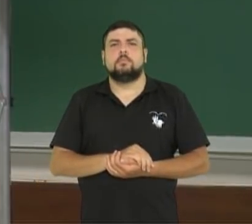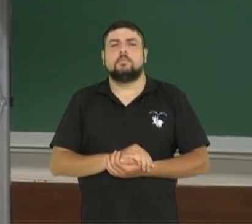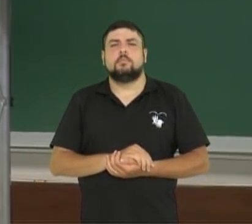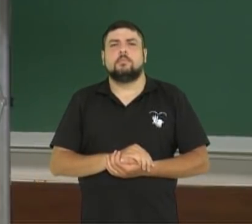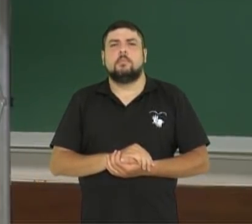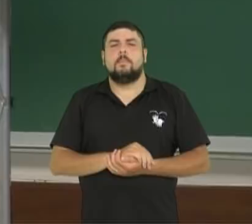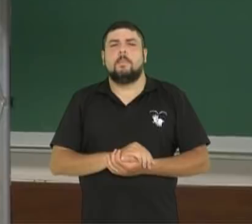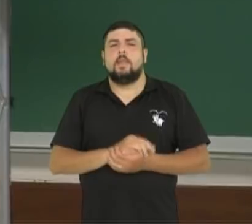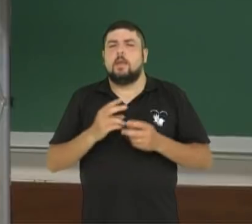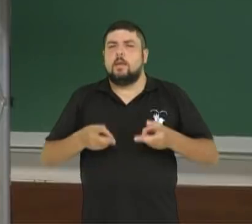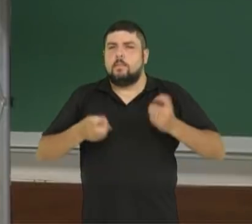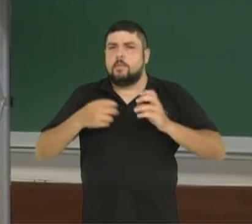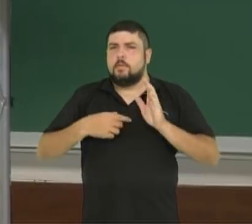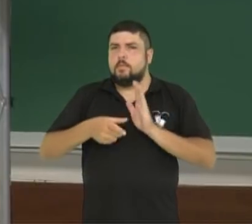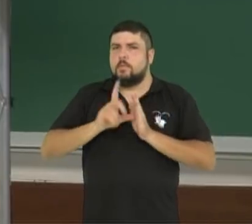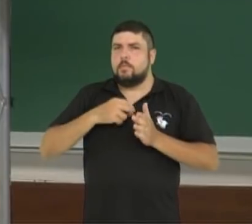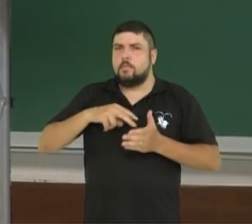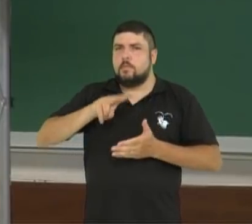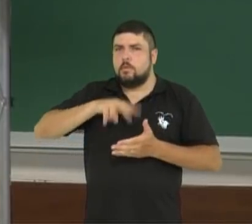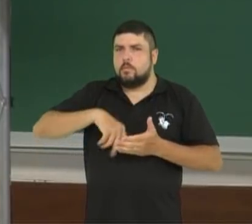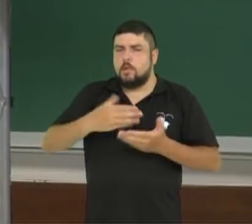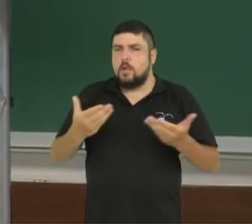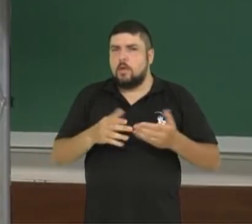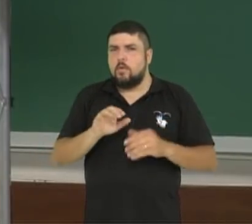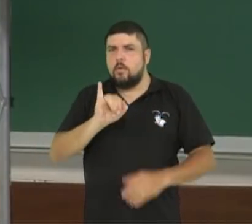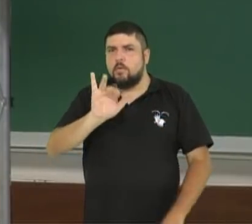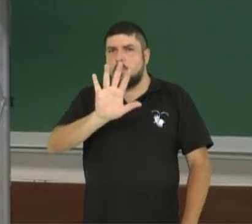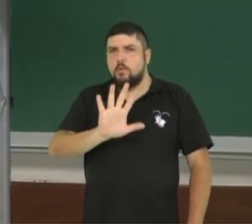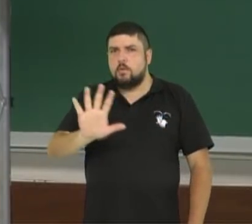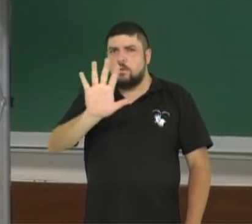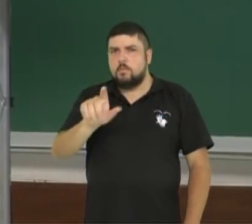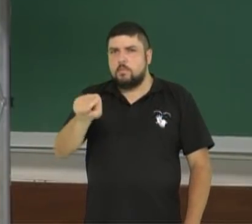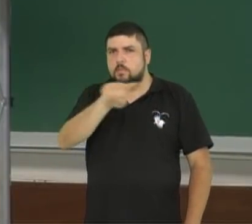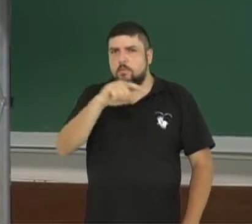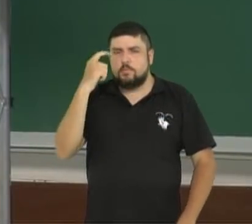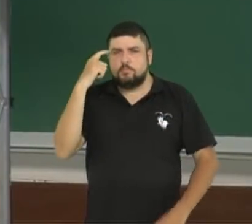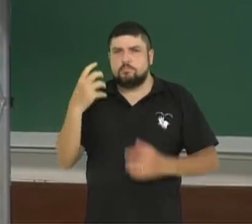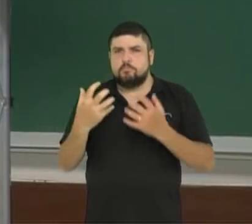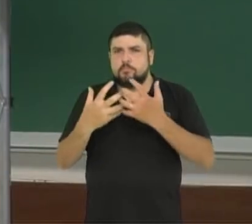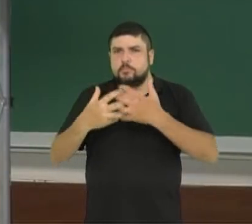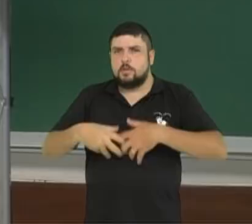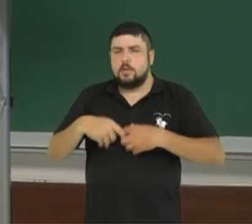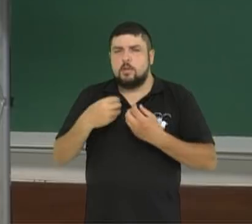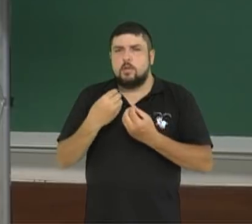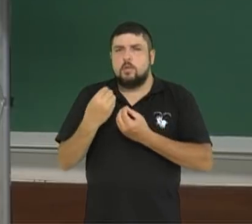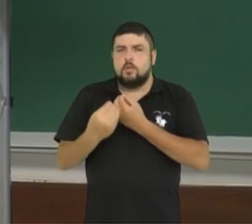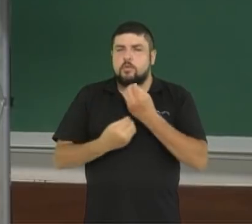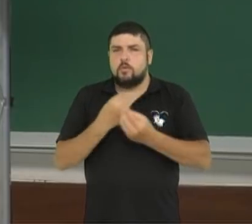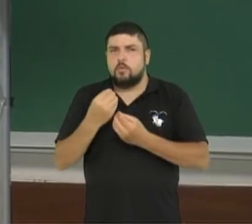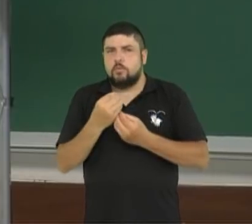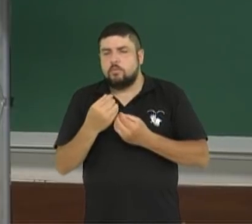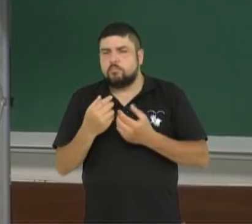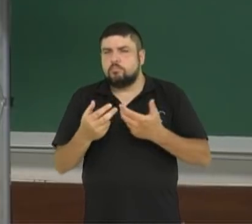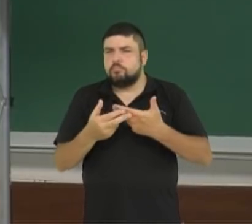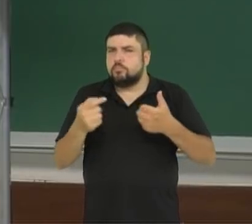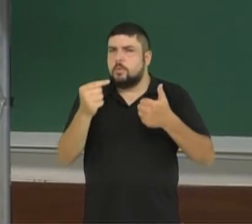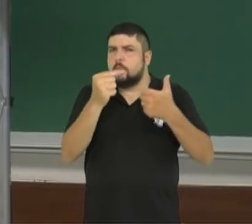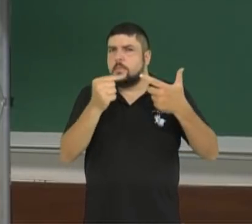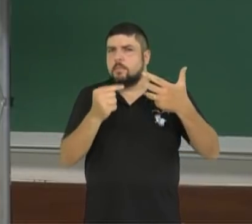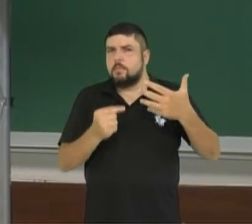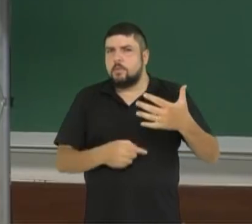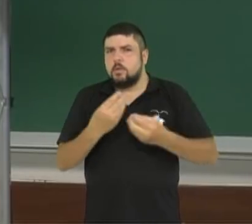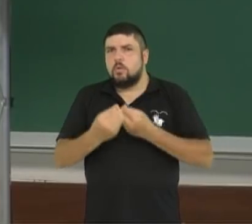A gente vai agora trazer uma outra imagem para vocês refletirem sobre, né, essas questões que estamos propondo, né, dos